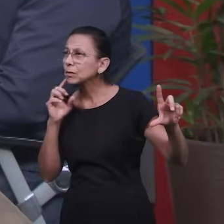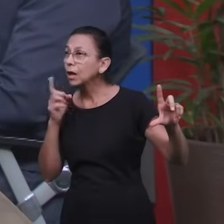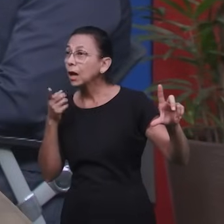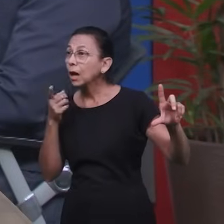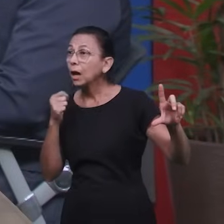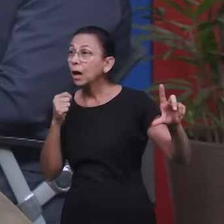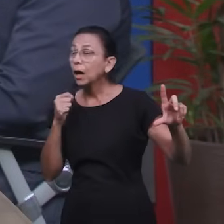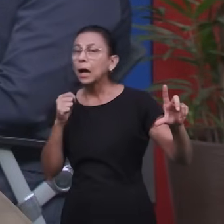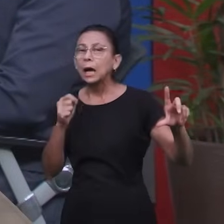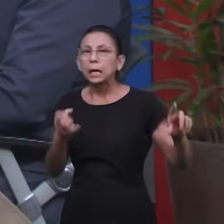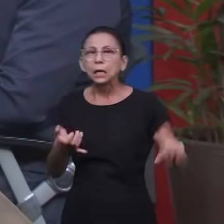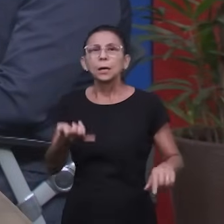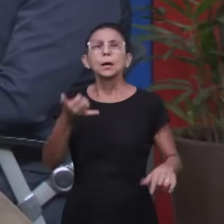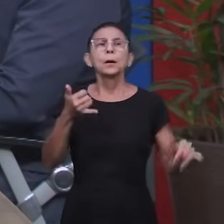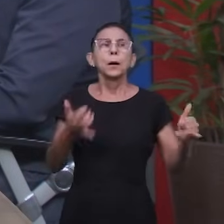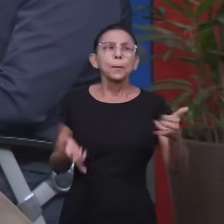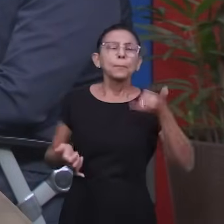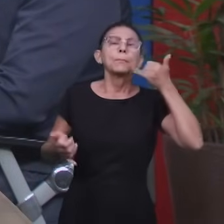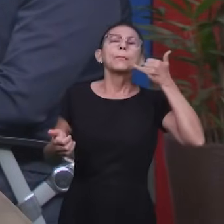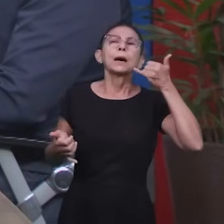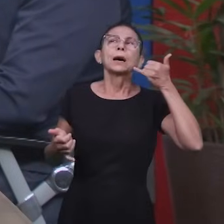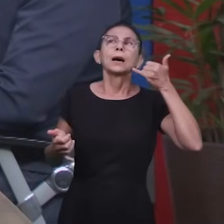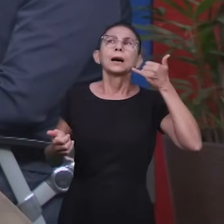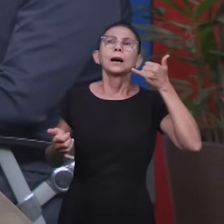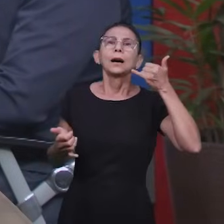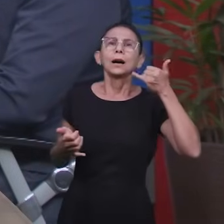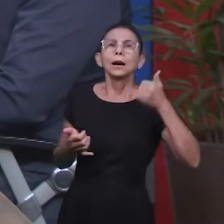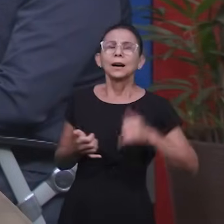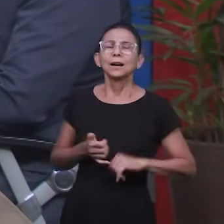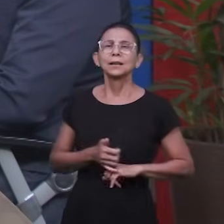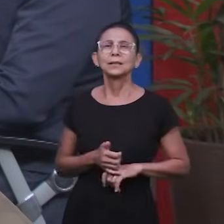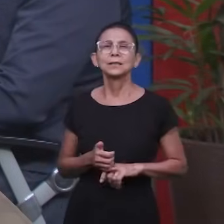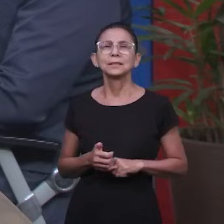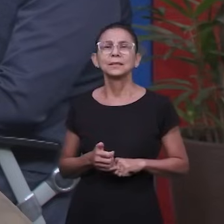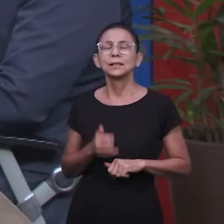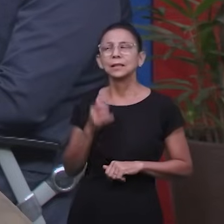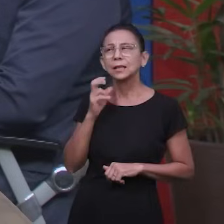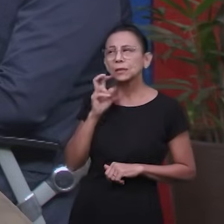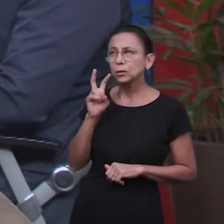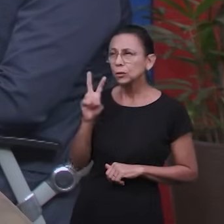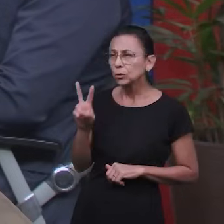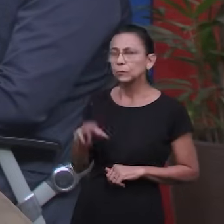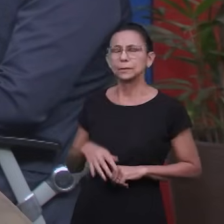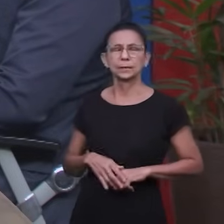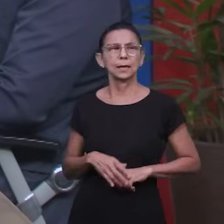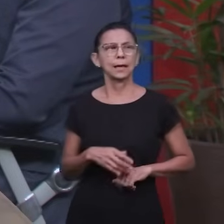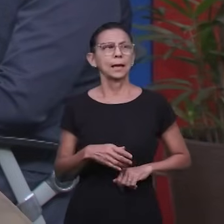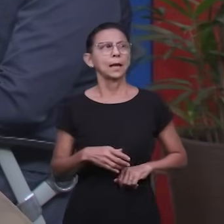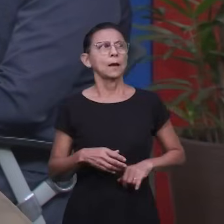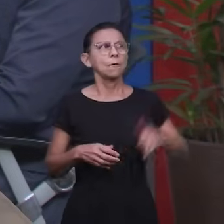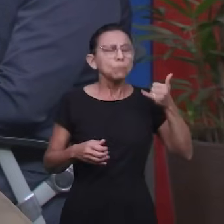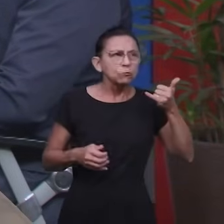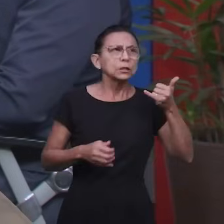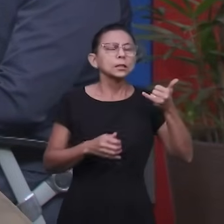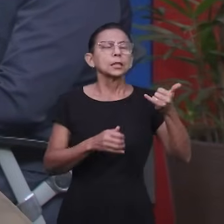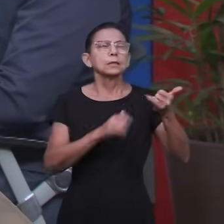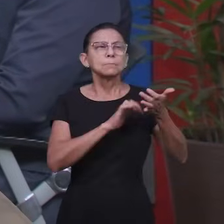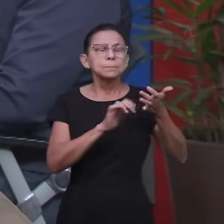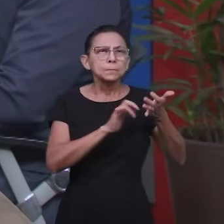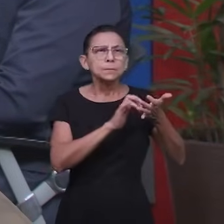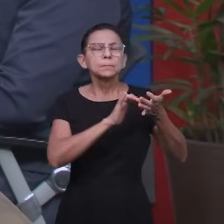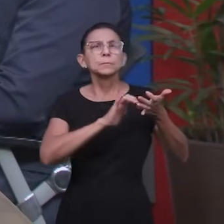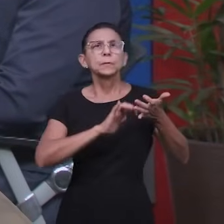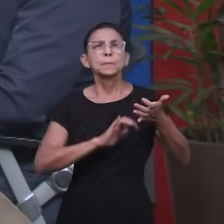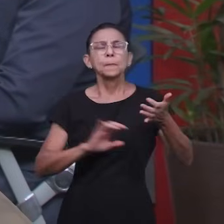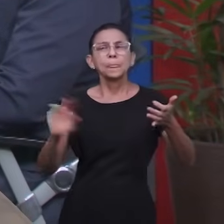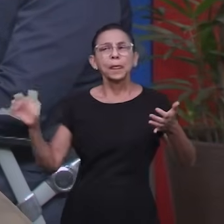ali e eu vou ligar, ligou. E quando ela ligou, nós começamos a atendê-la, né? De uma forma ali